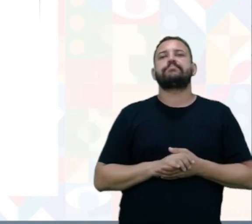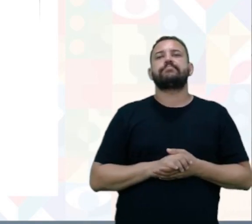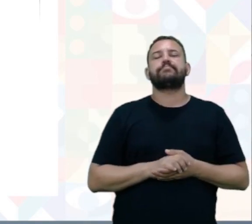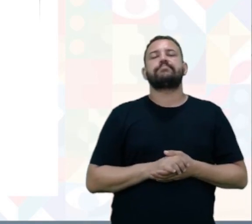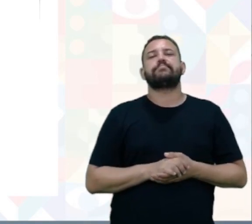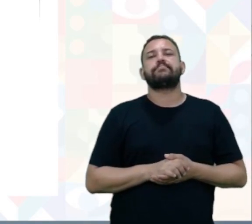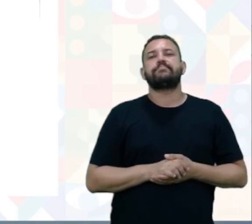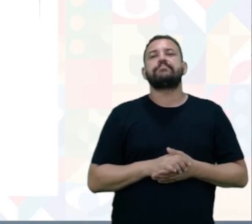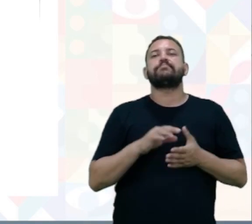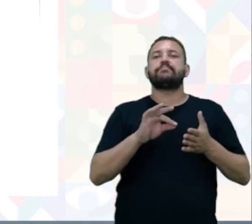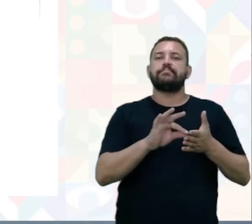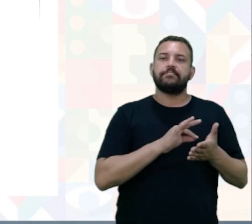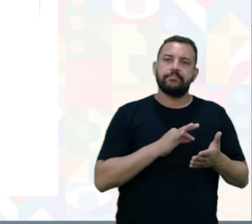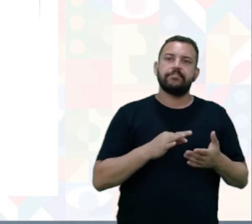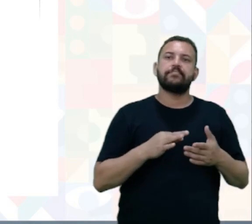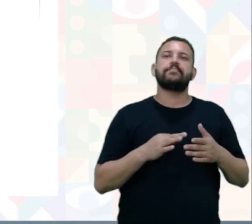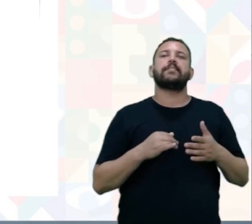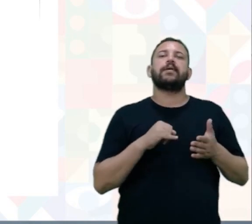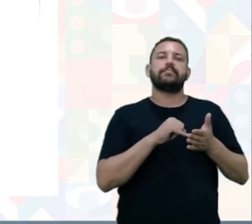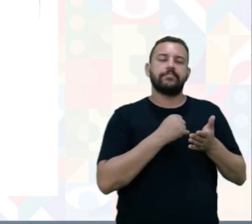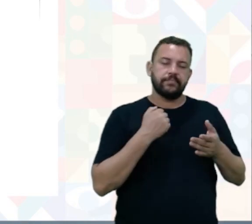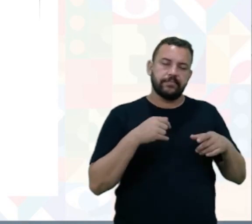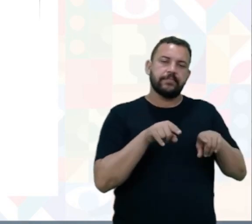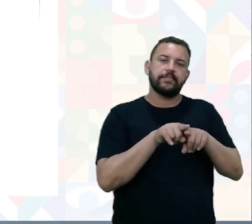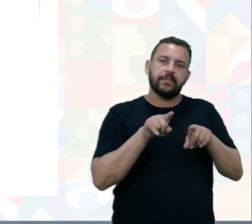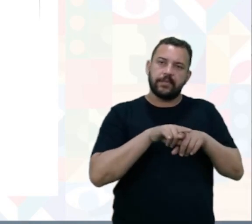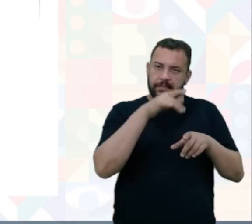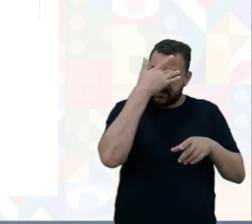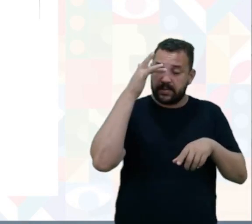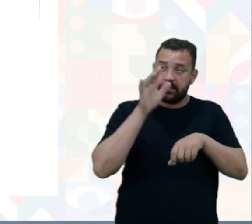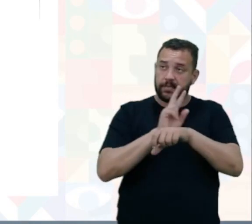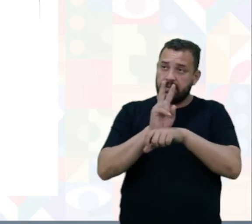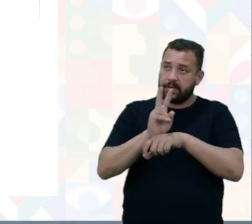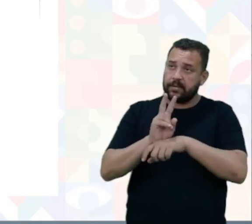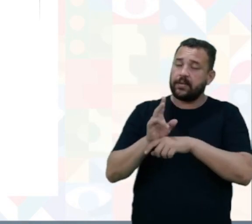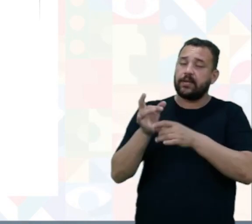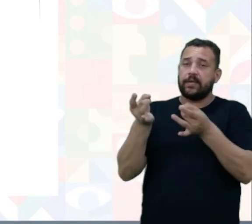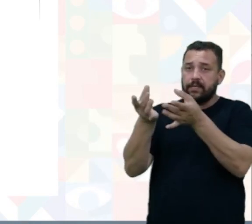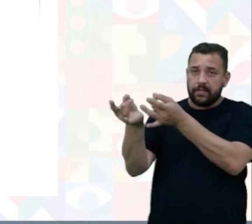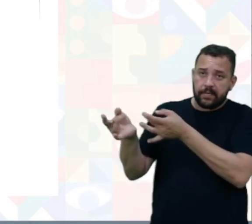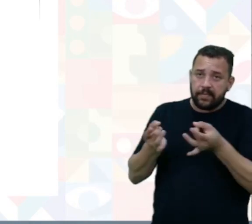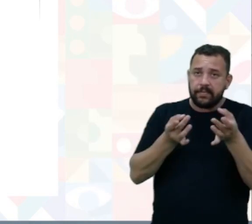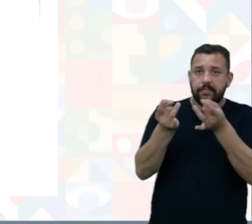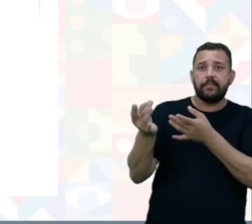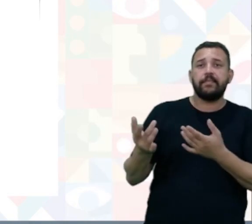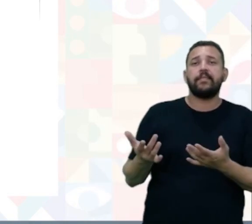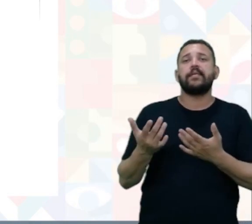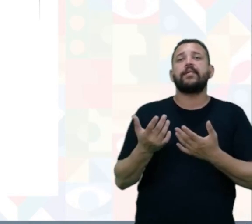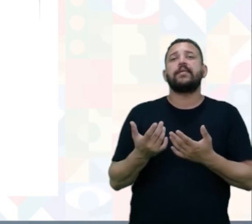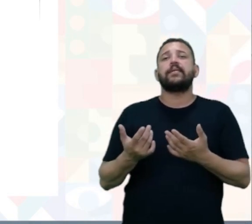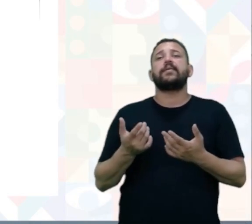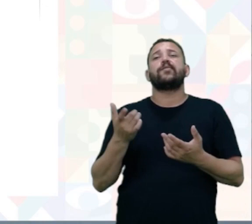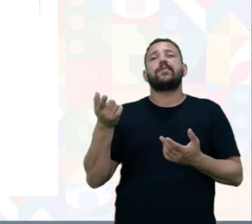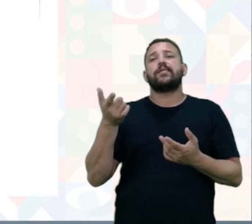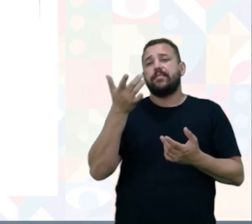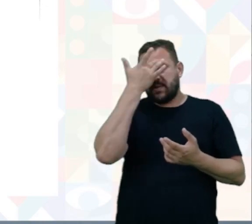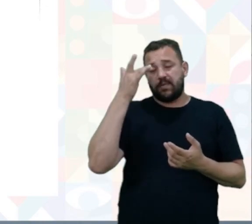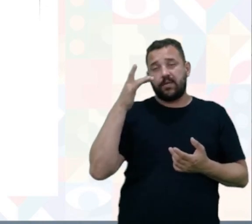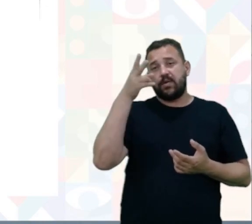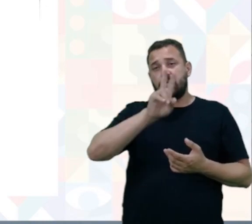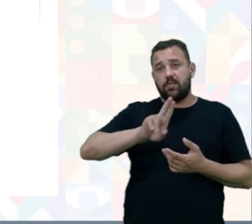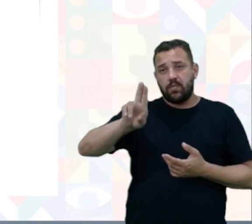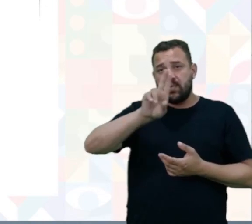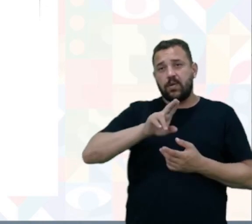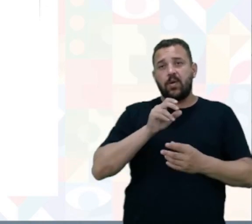O cadastro dos fornecedores, aqueles que são habitualmente, né, utilizados para a compra